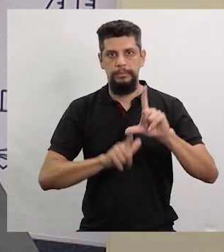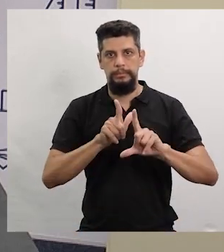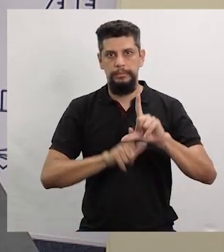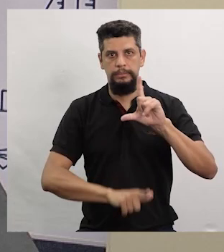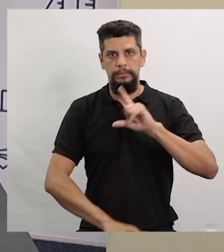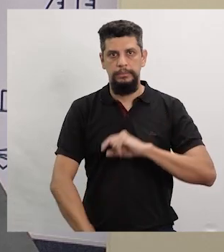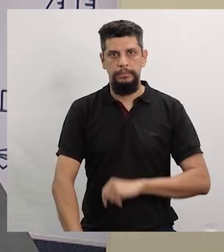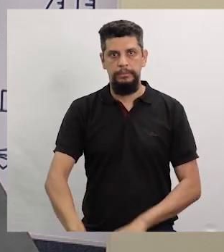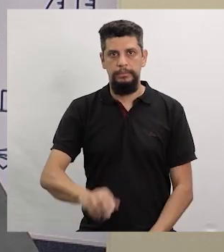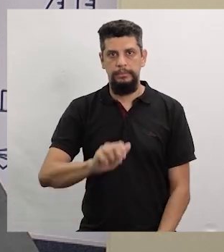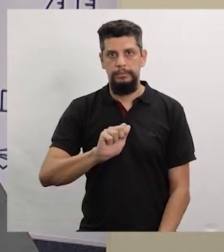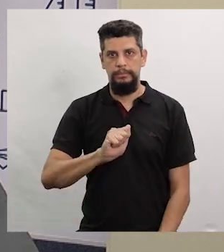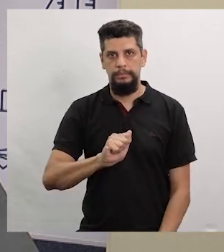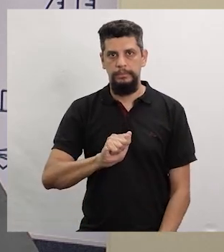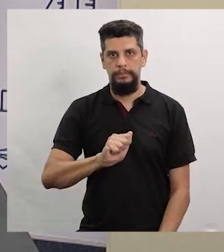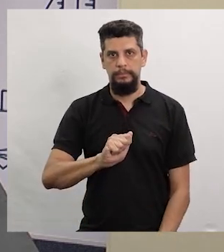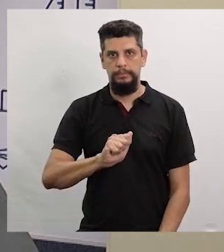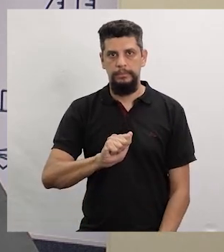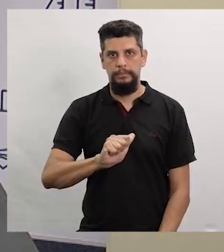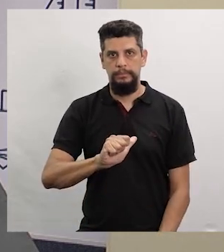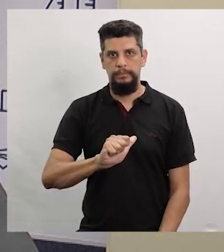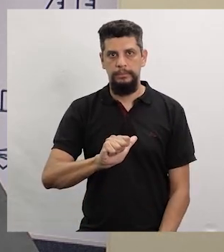B letra